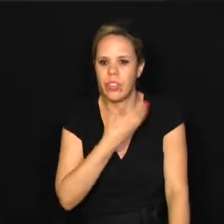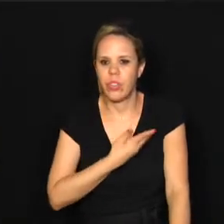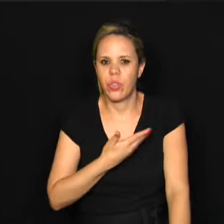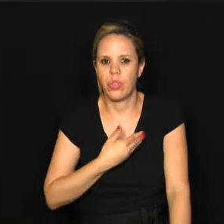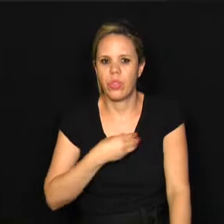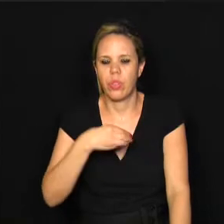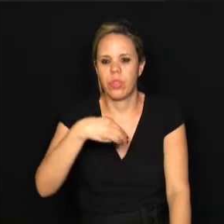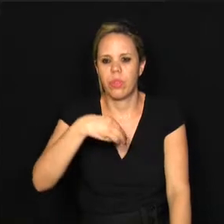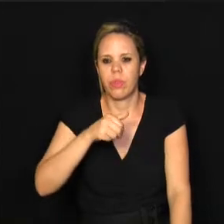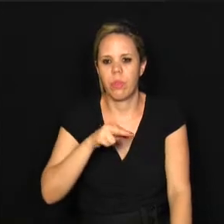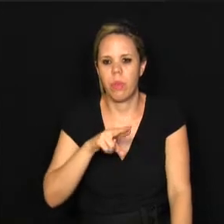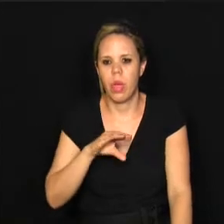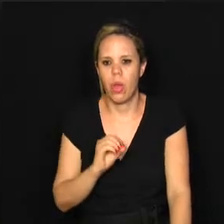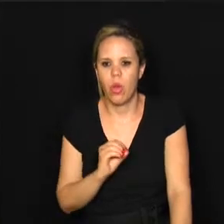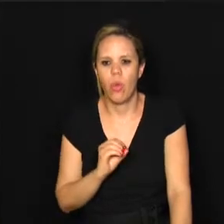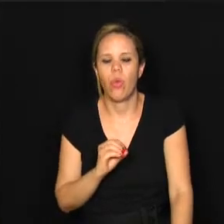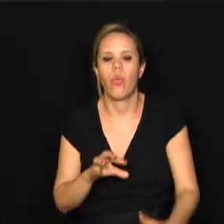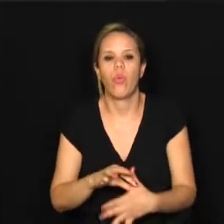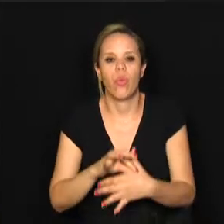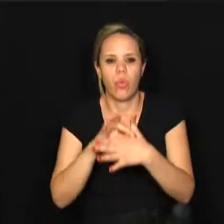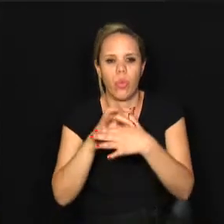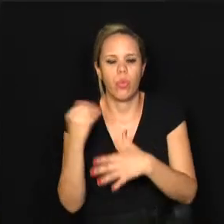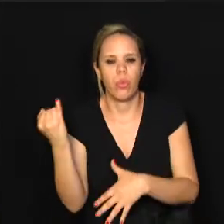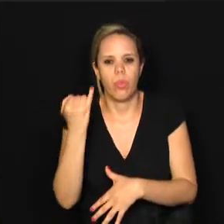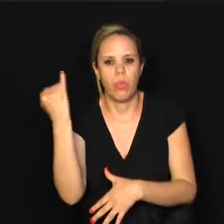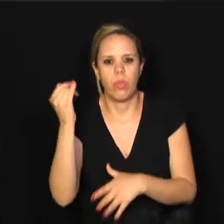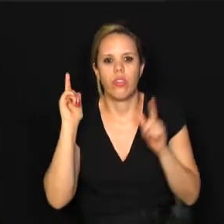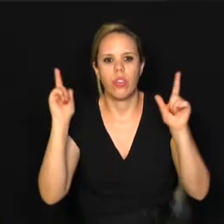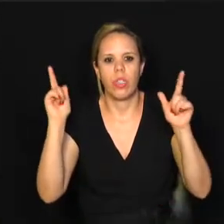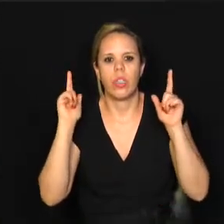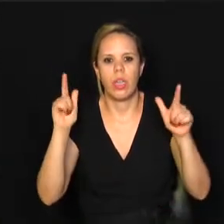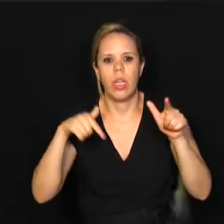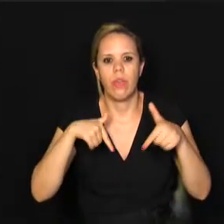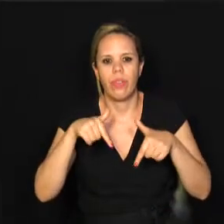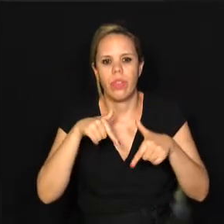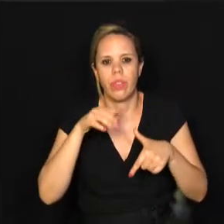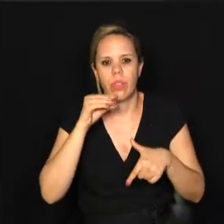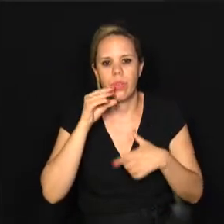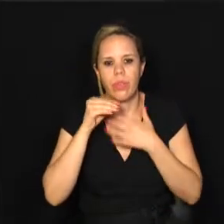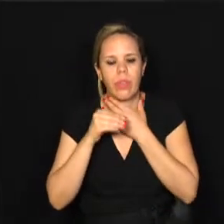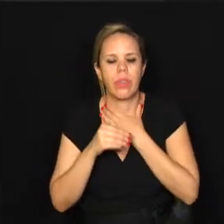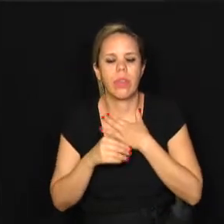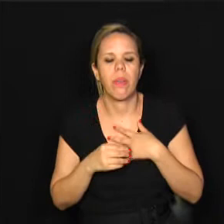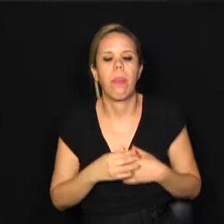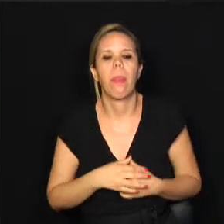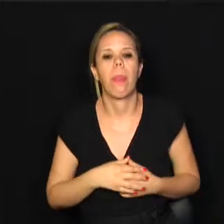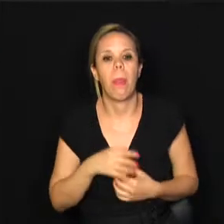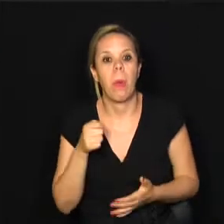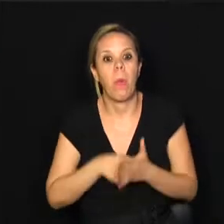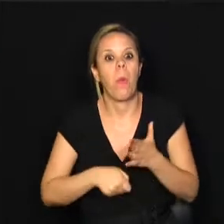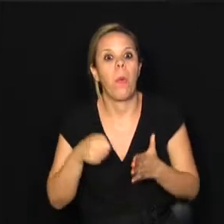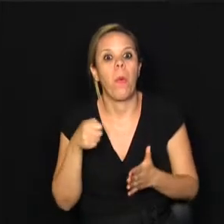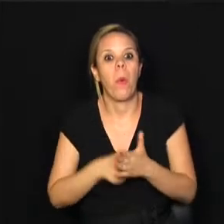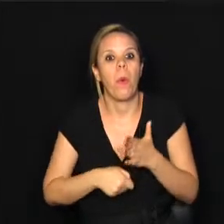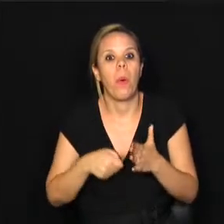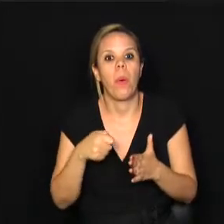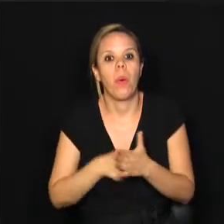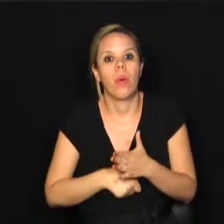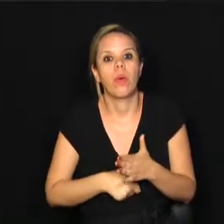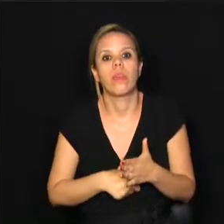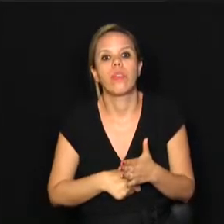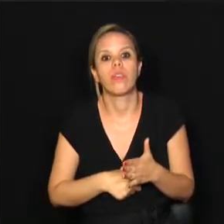Mauro, que é a liderança importante da greve dos trabalhadores, que estão resistindo ao ataque dos